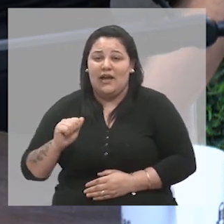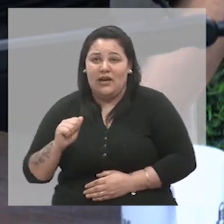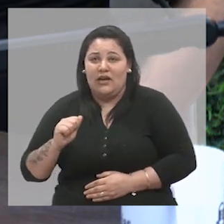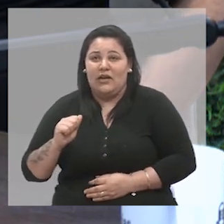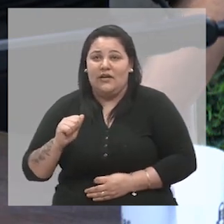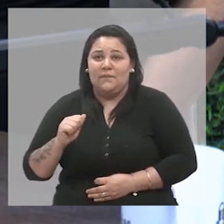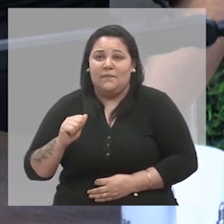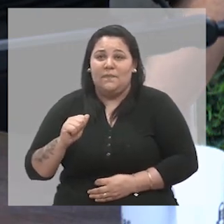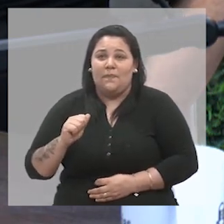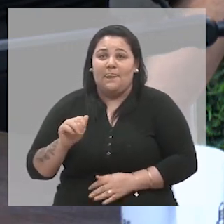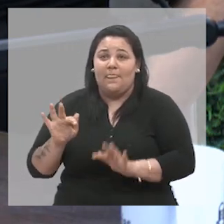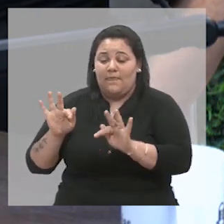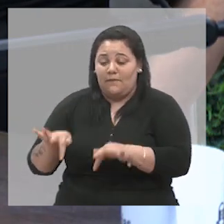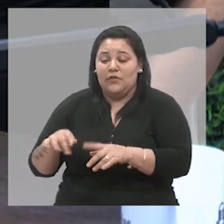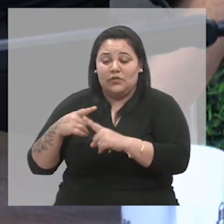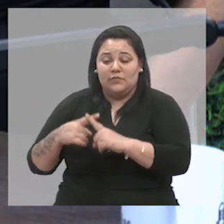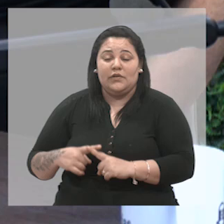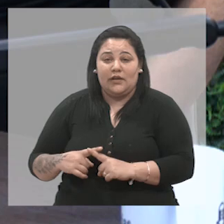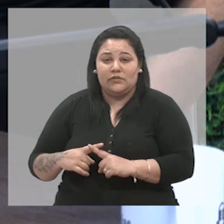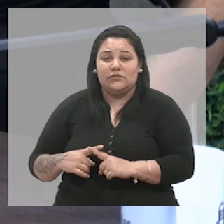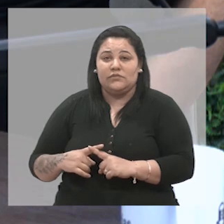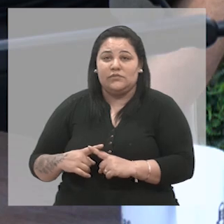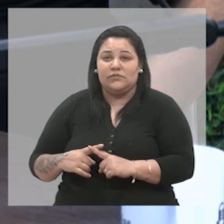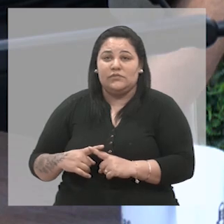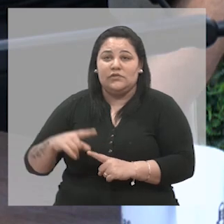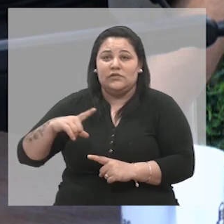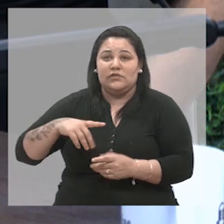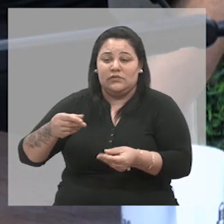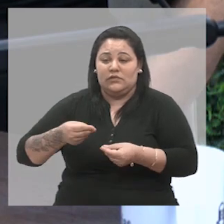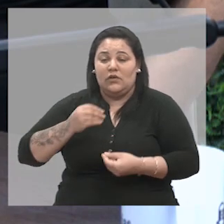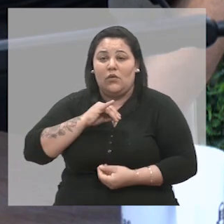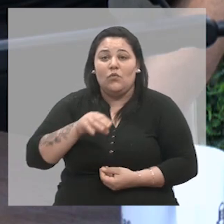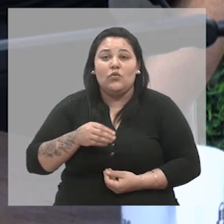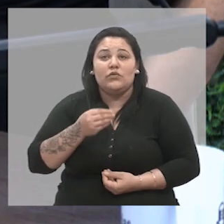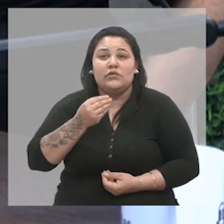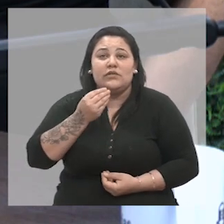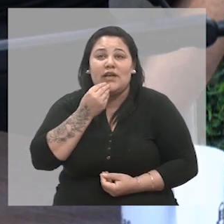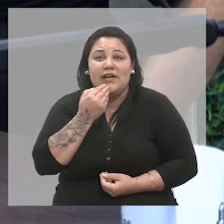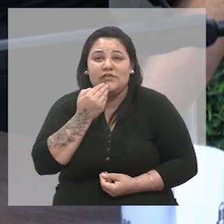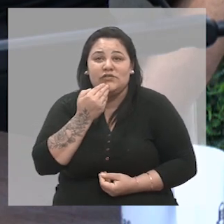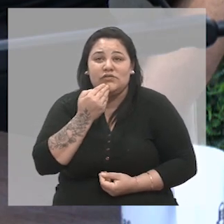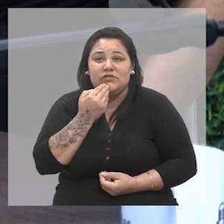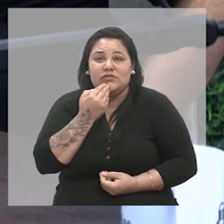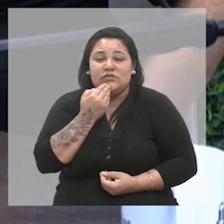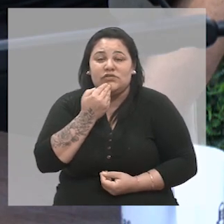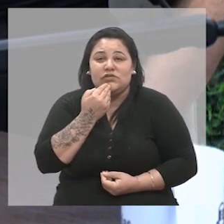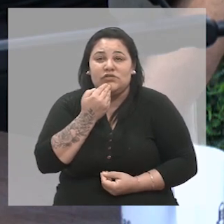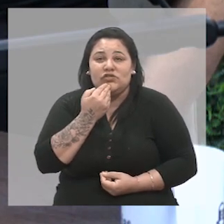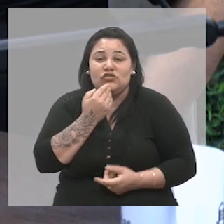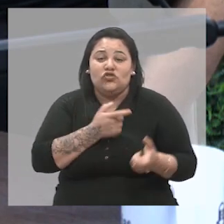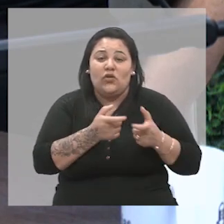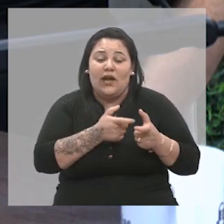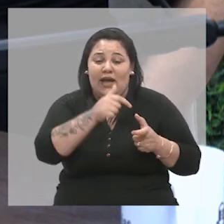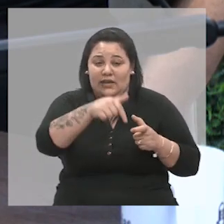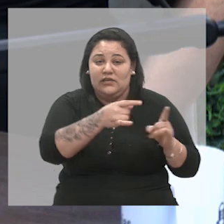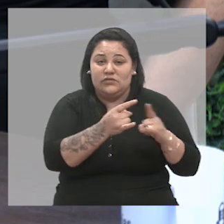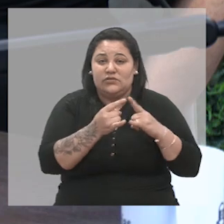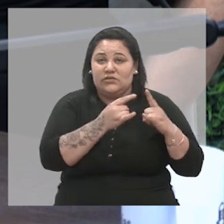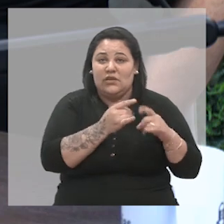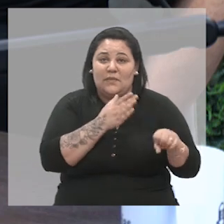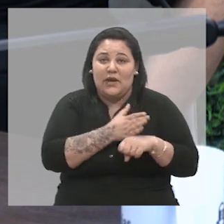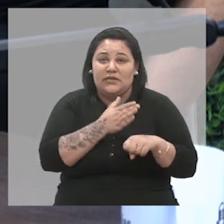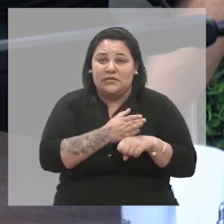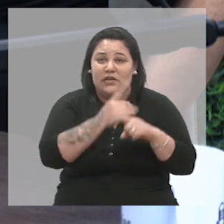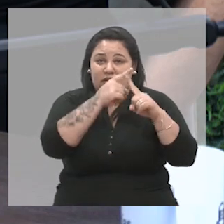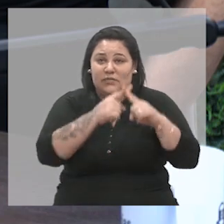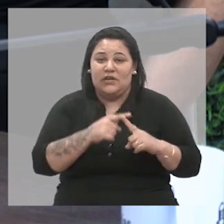menor, e aí, no final do campeonato, me apareceu a oportunidade de vir jogar aqui pelo clube e participar